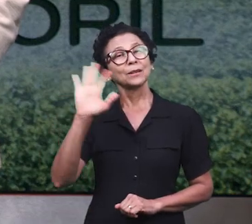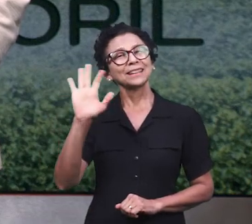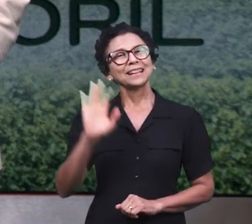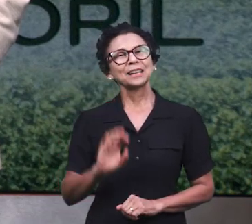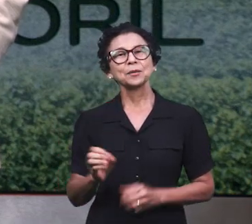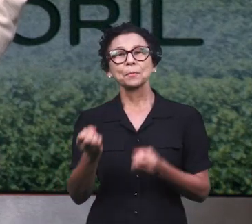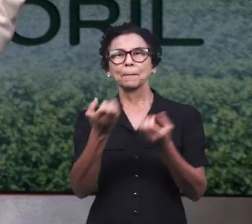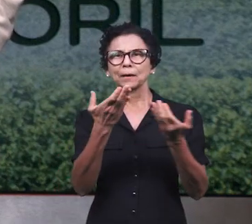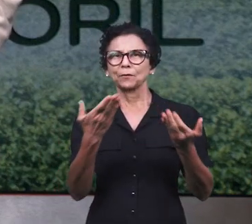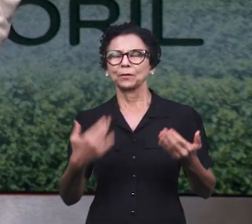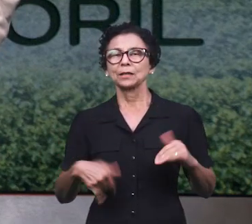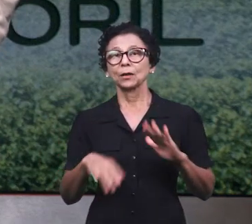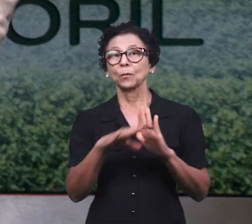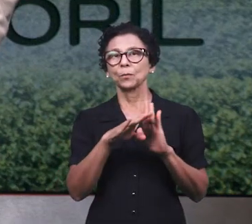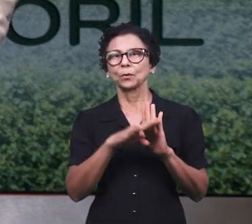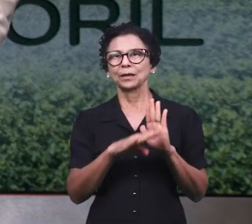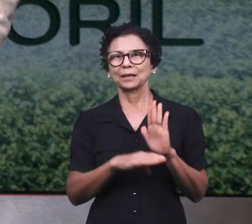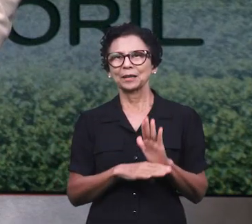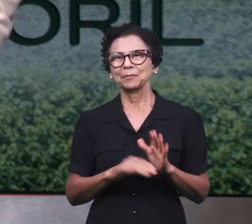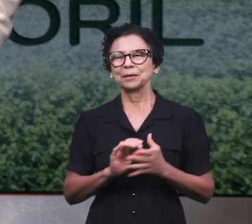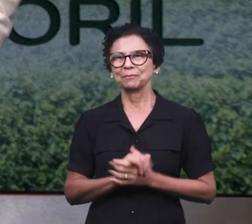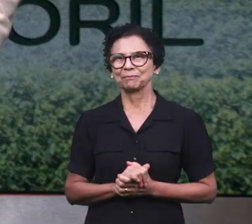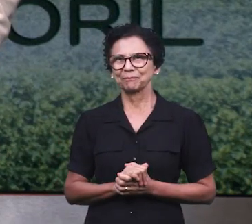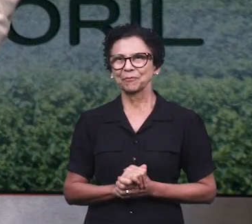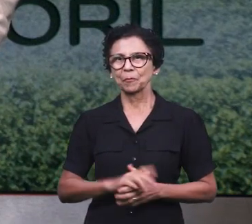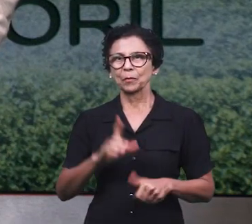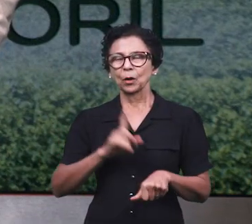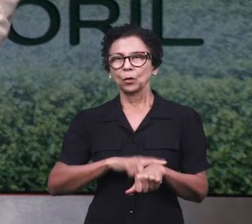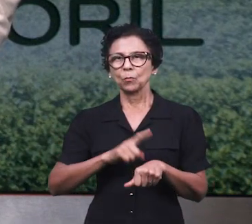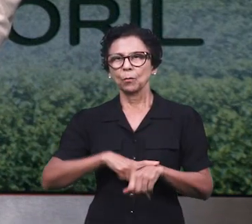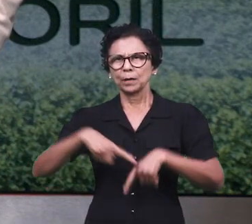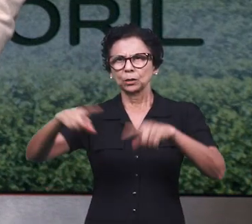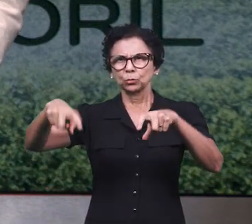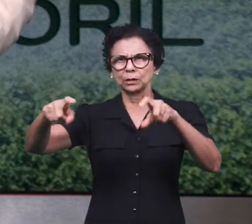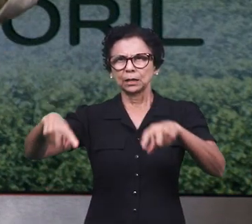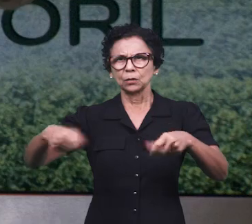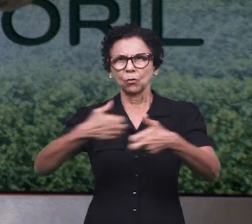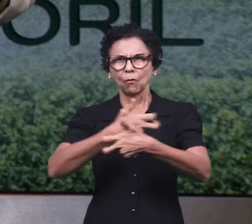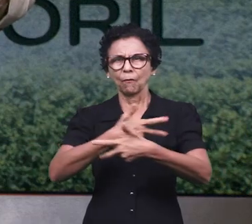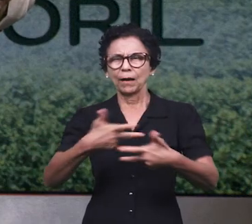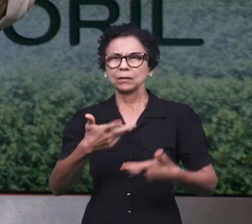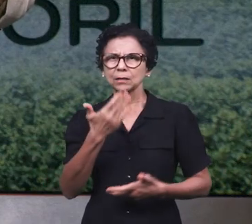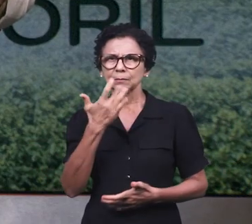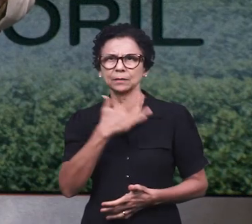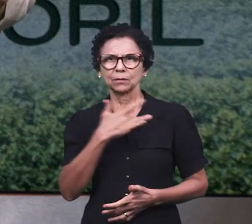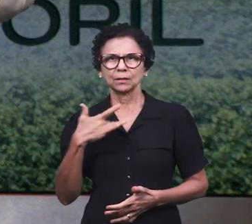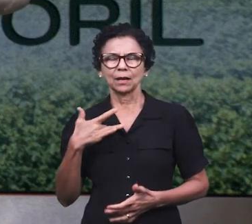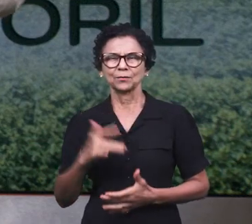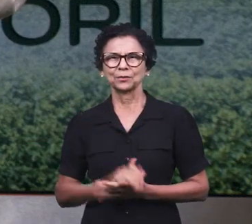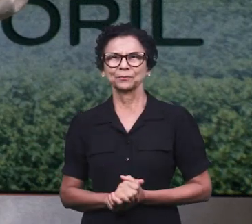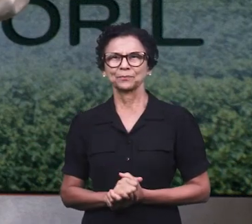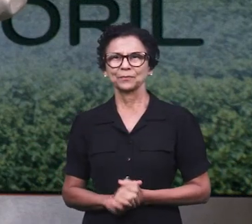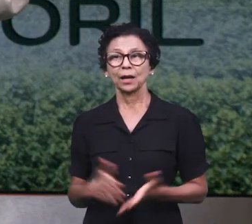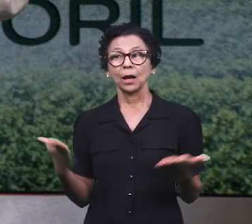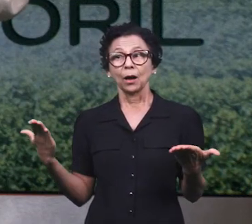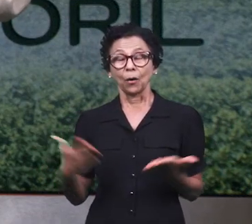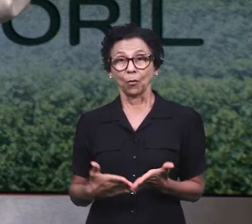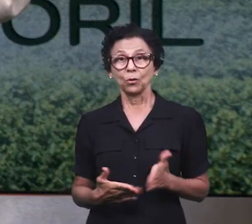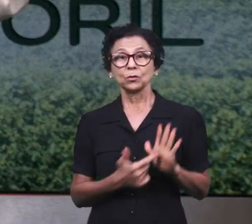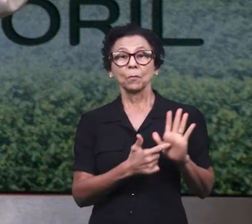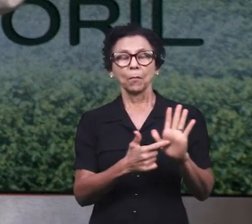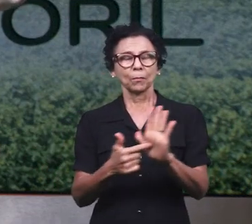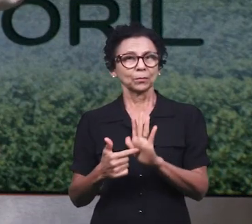Olá, sejam muito bem-vindos a mais uma edição do programa Momento Agropastoril. No programa de hoje, traremos